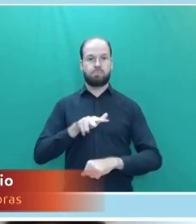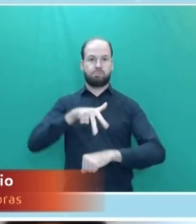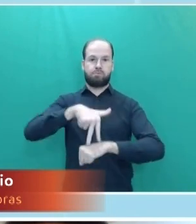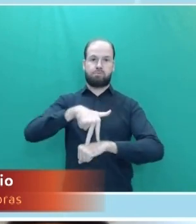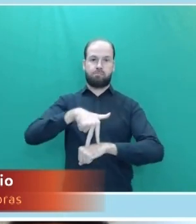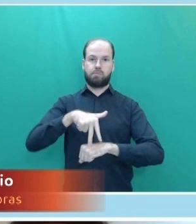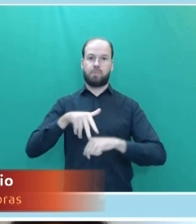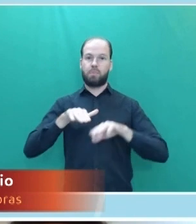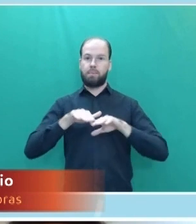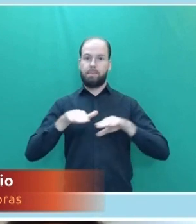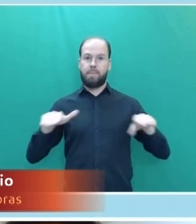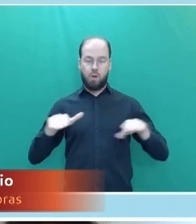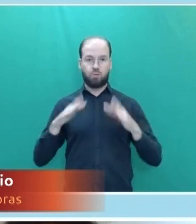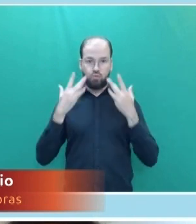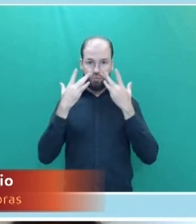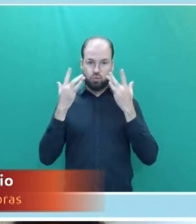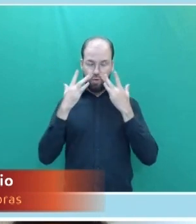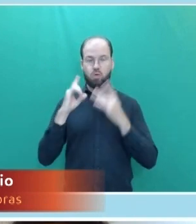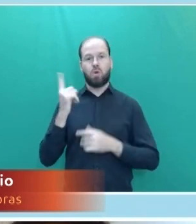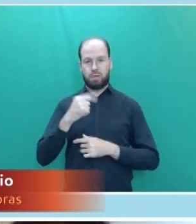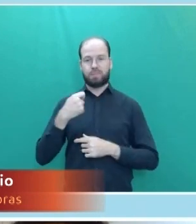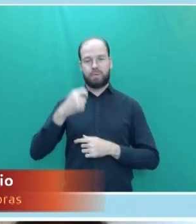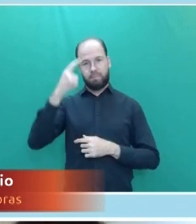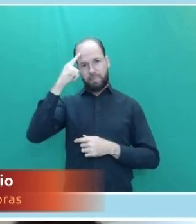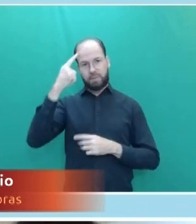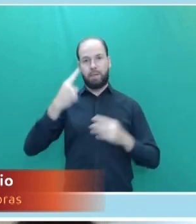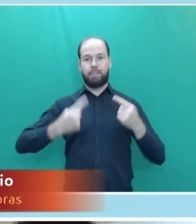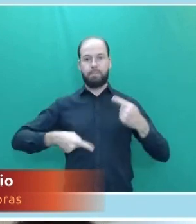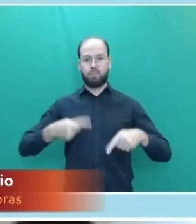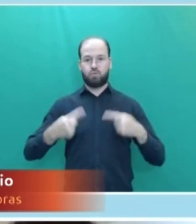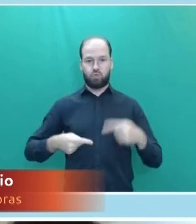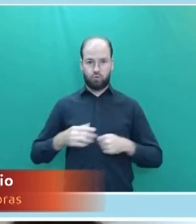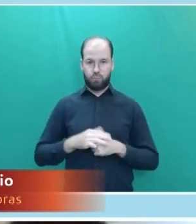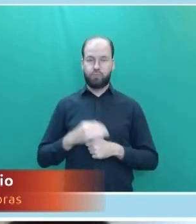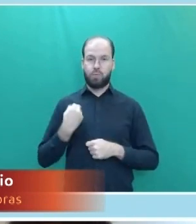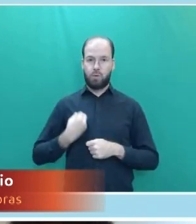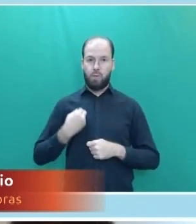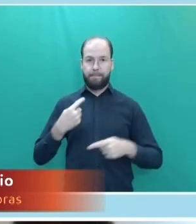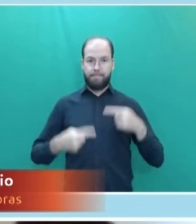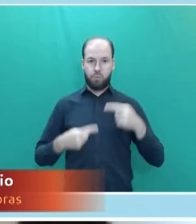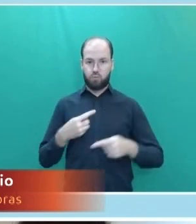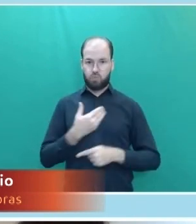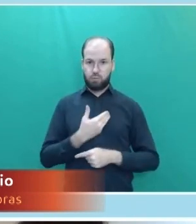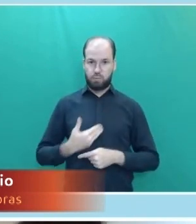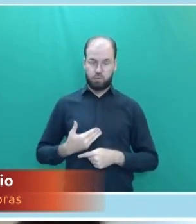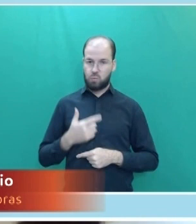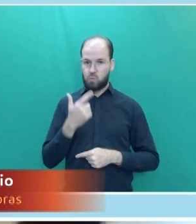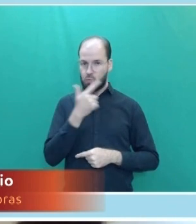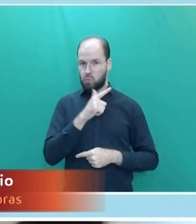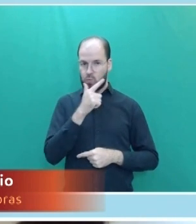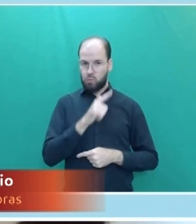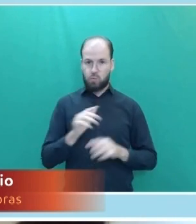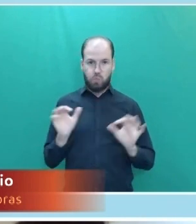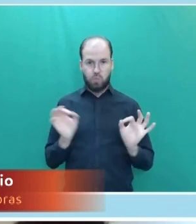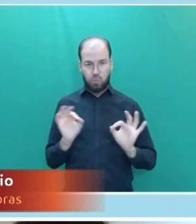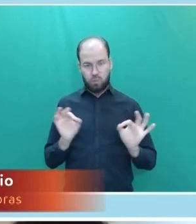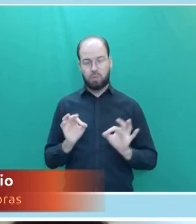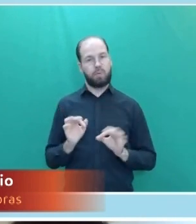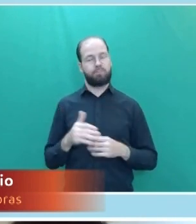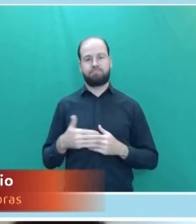a gente precisa pensar nas políticas. E aí, quando as políticas públicas elas não dão conta, e elas não vão dar